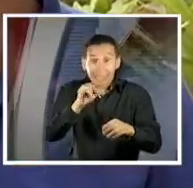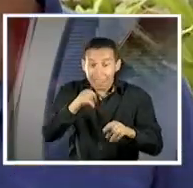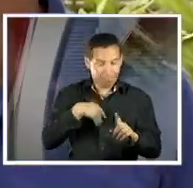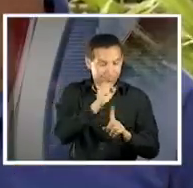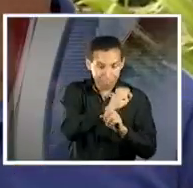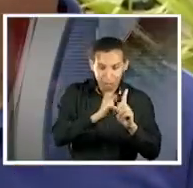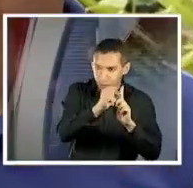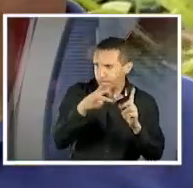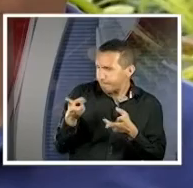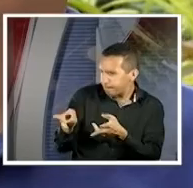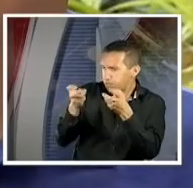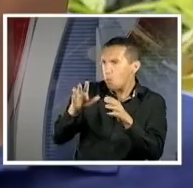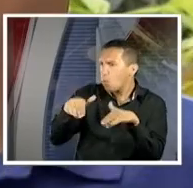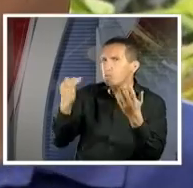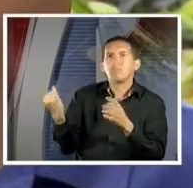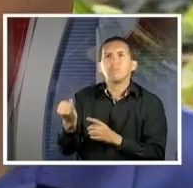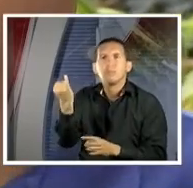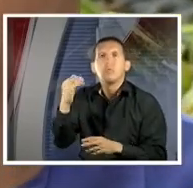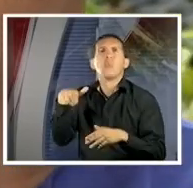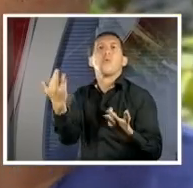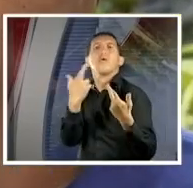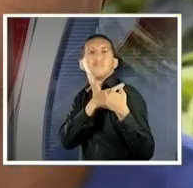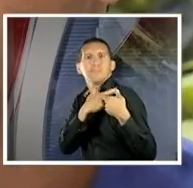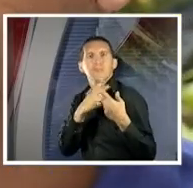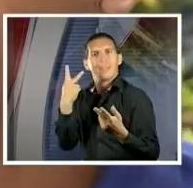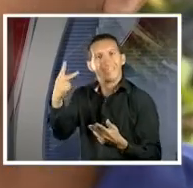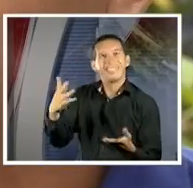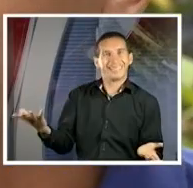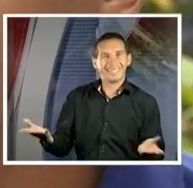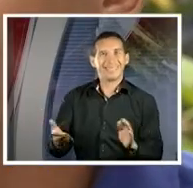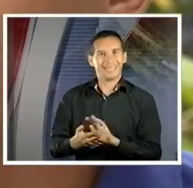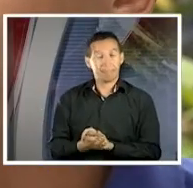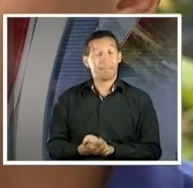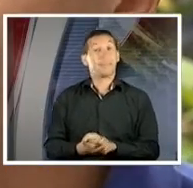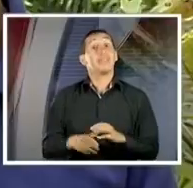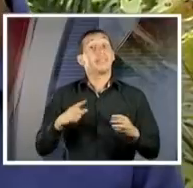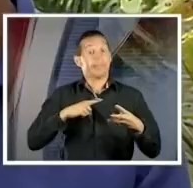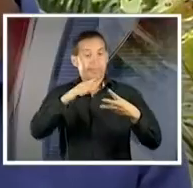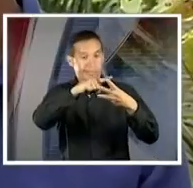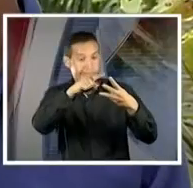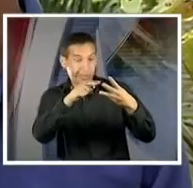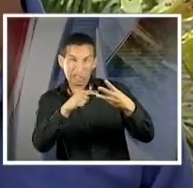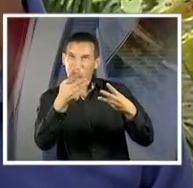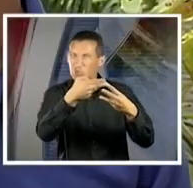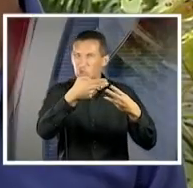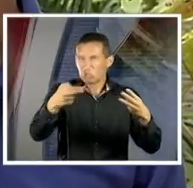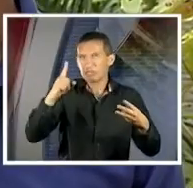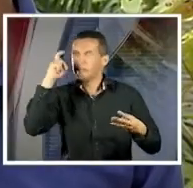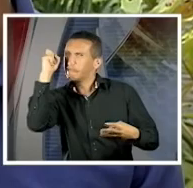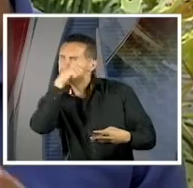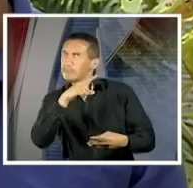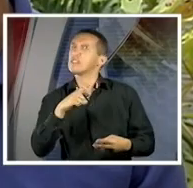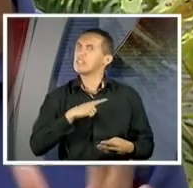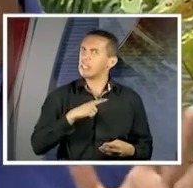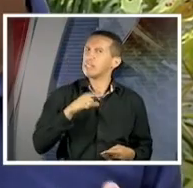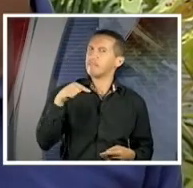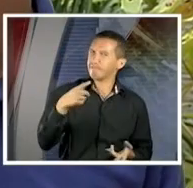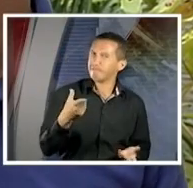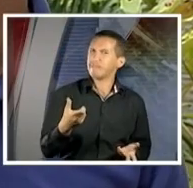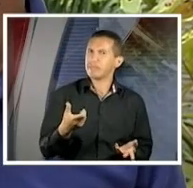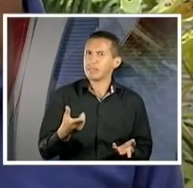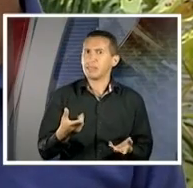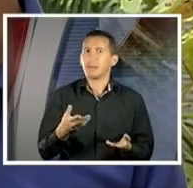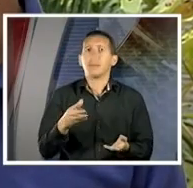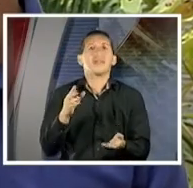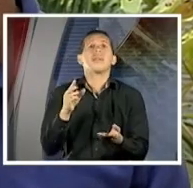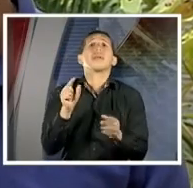o papel essencial do tradutor e intérprete de Libras. Nós temos 3 grandes dificuldades, que todas